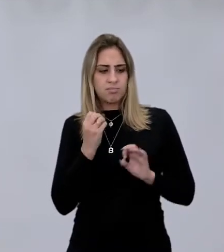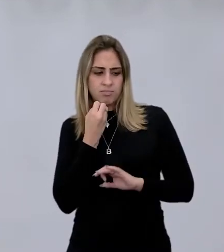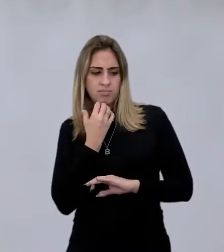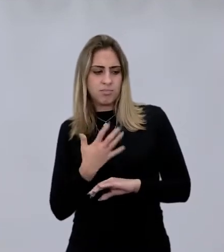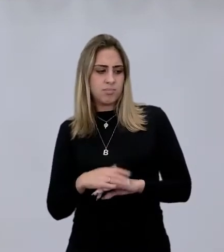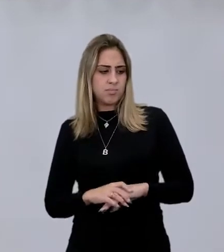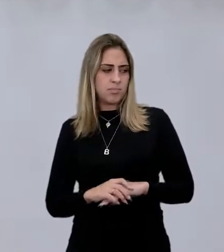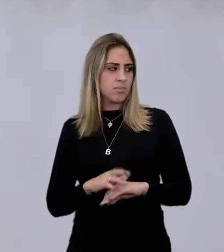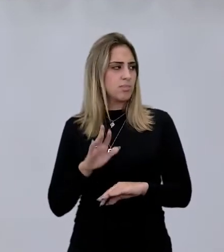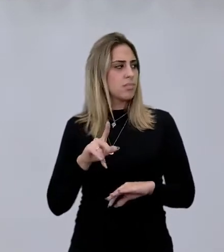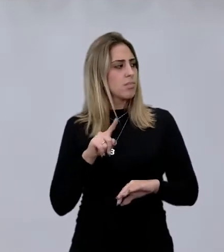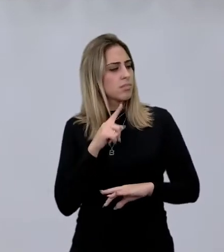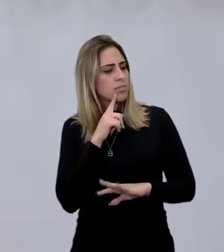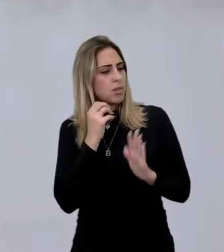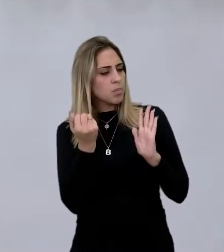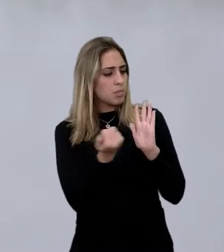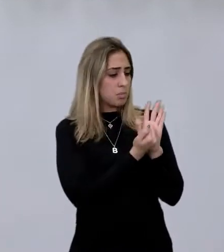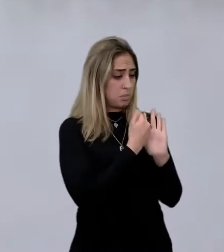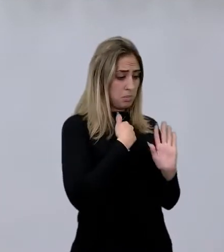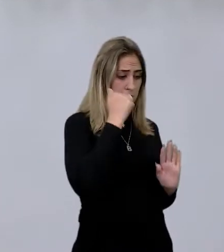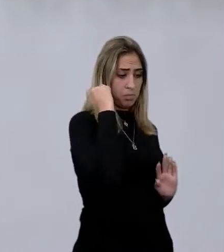Por exemplo, se eu matar alguém,